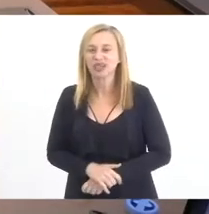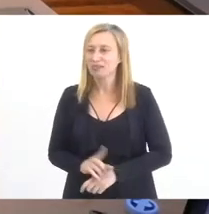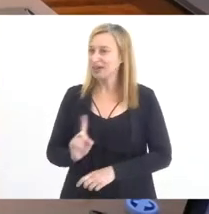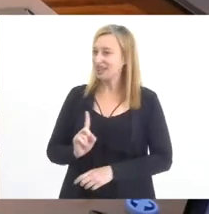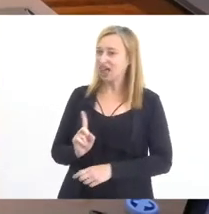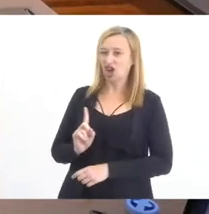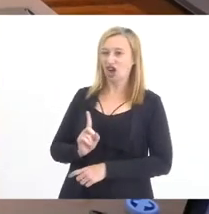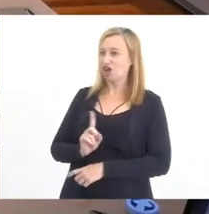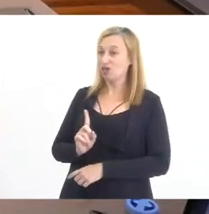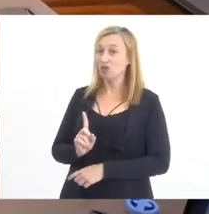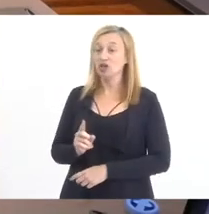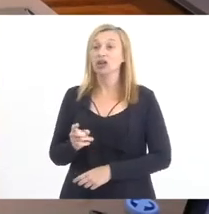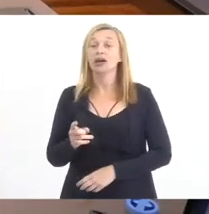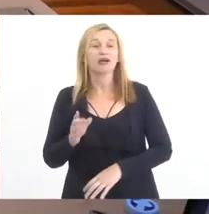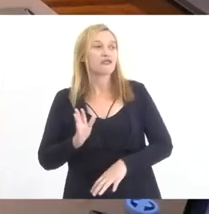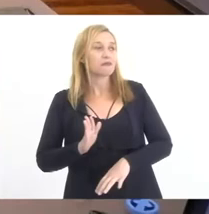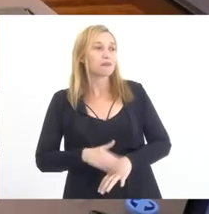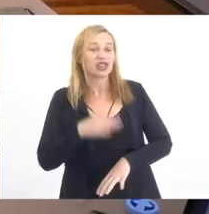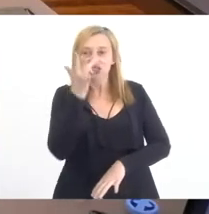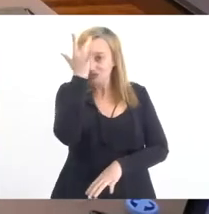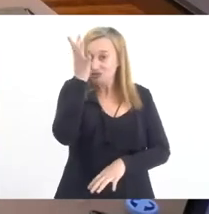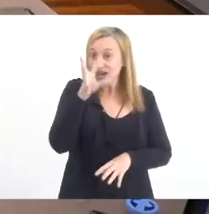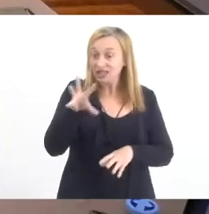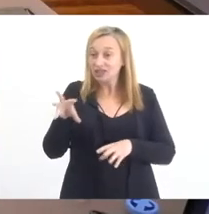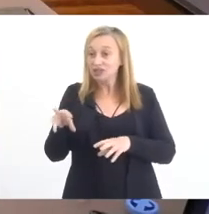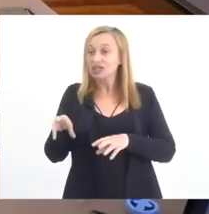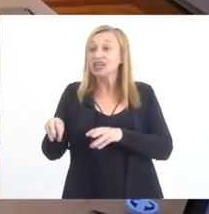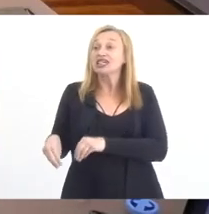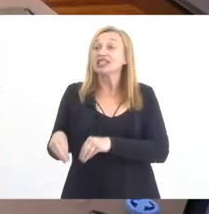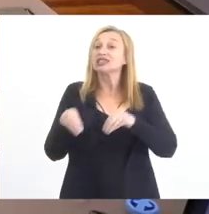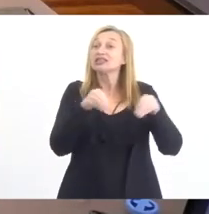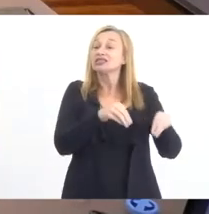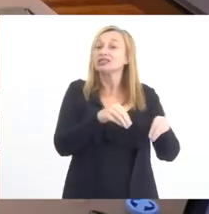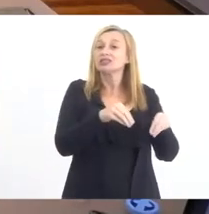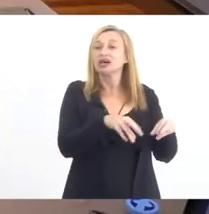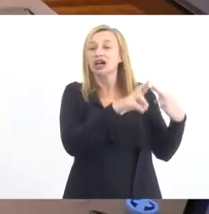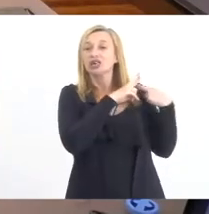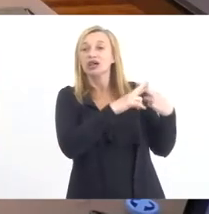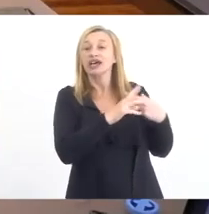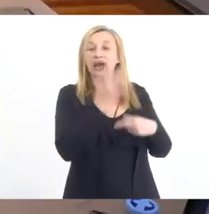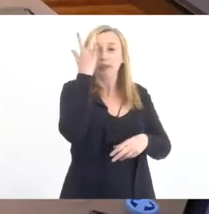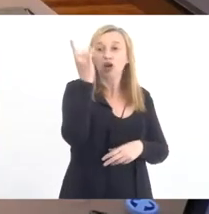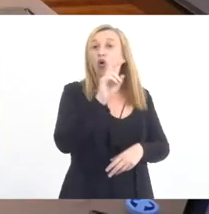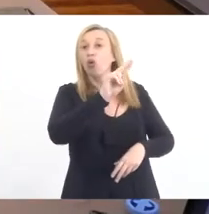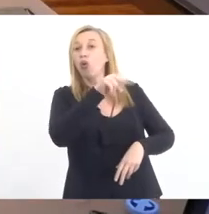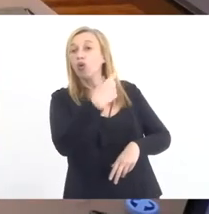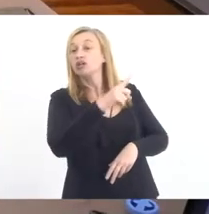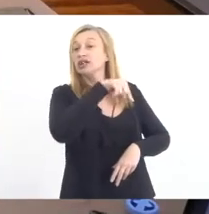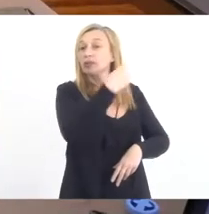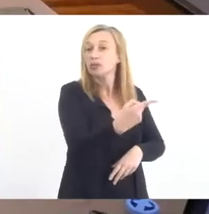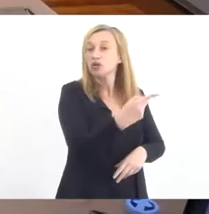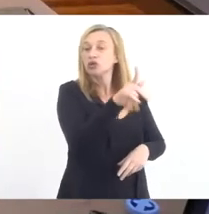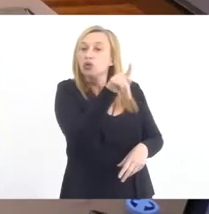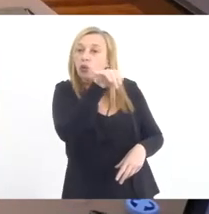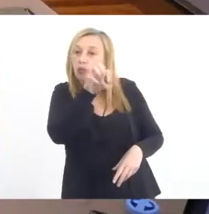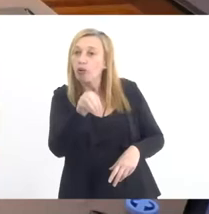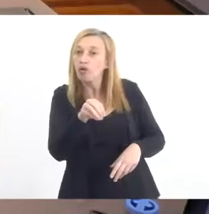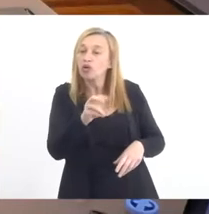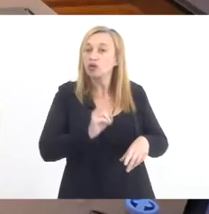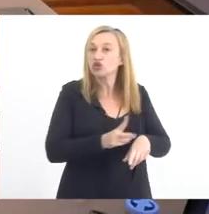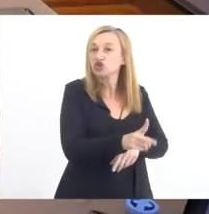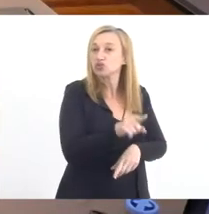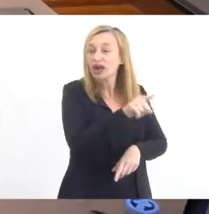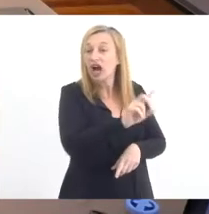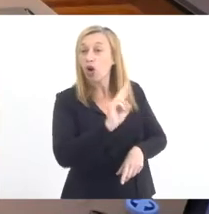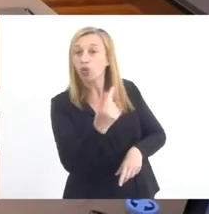não. É muito mais fácil transferir uma responsabilidade que amanhã ou depois o polo ele pode estar lá